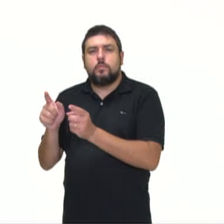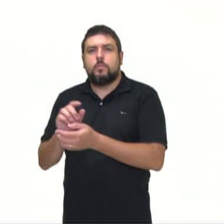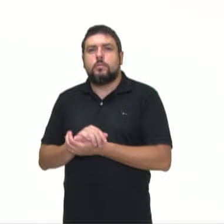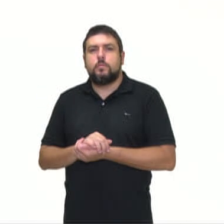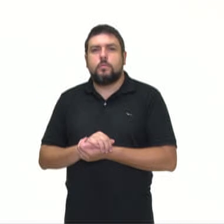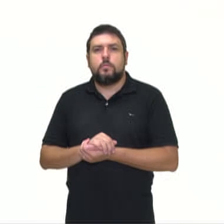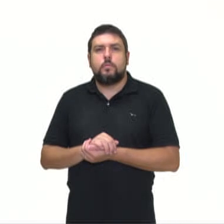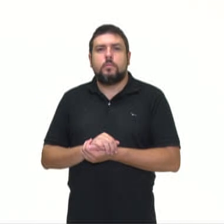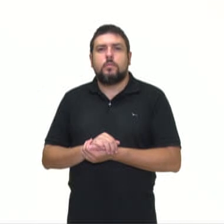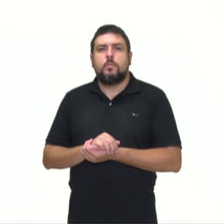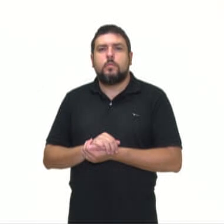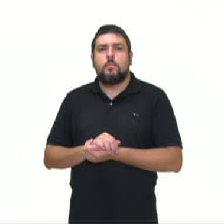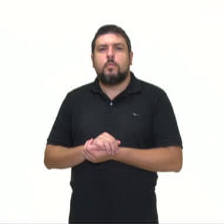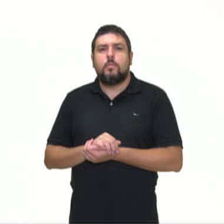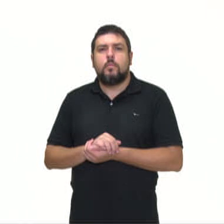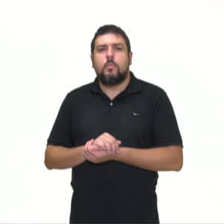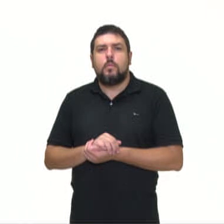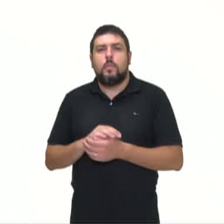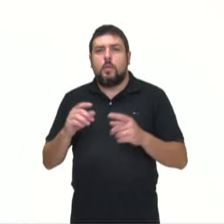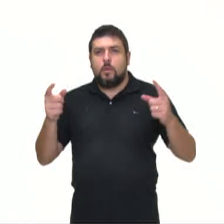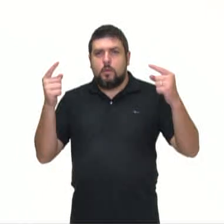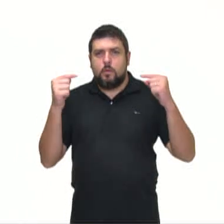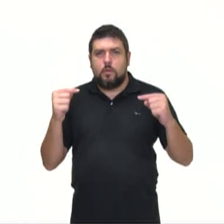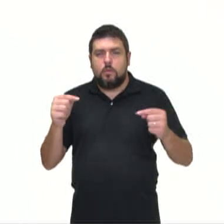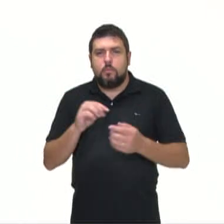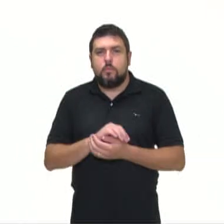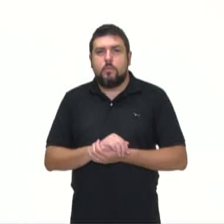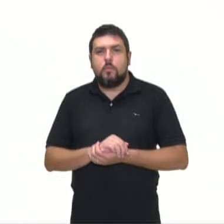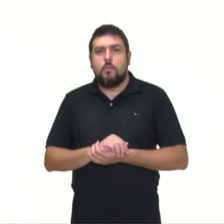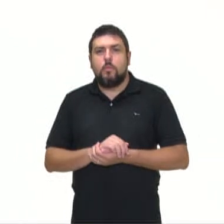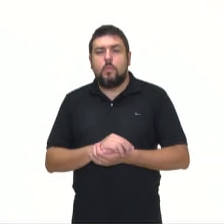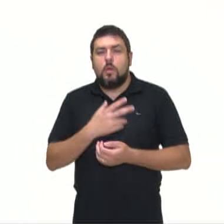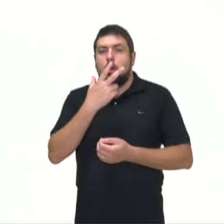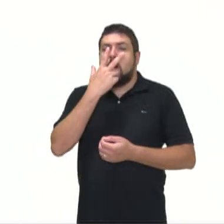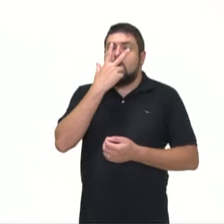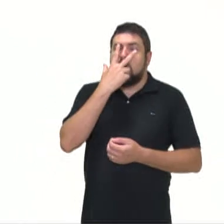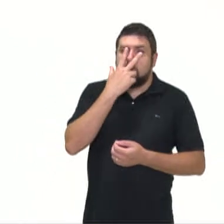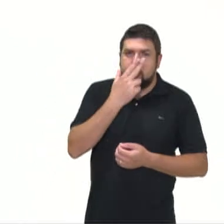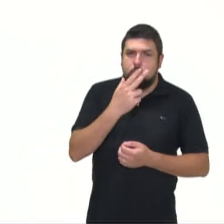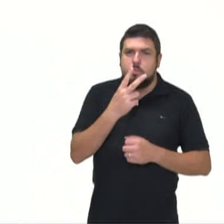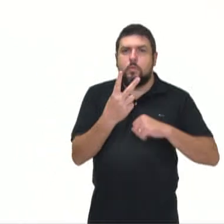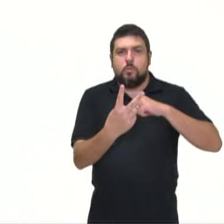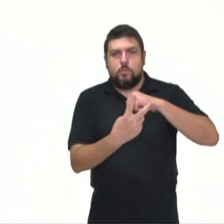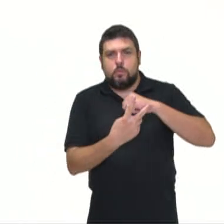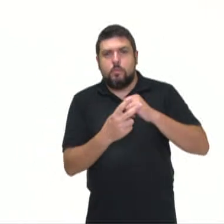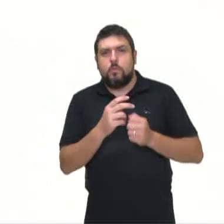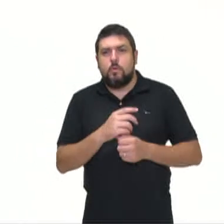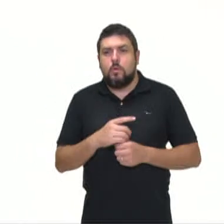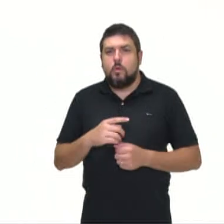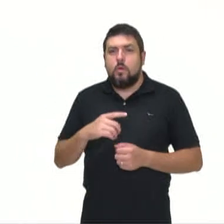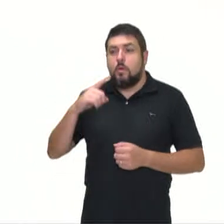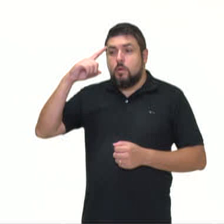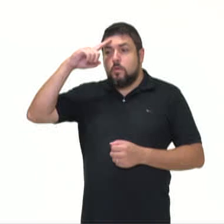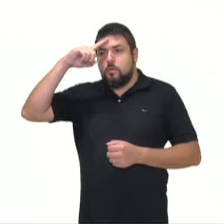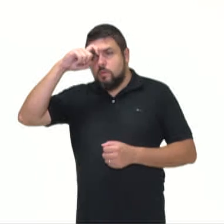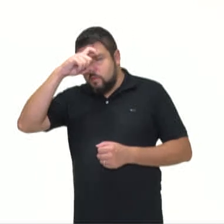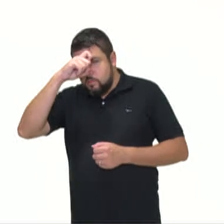2 núcleos. Na outra oração, achou, o verbo, núcleo, difícil,